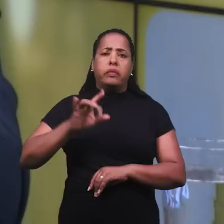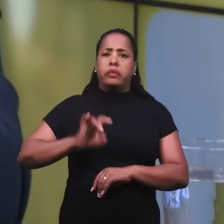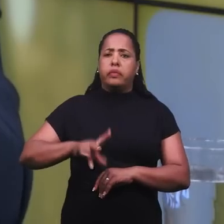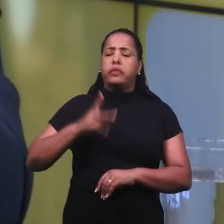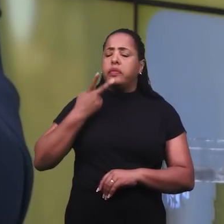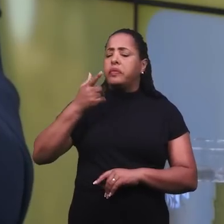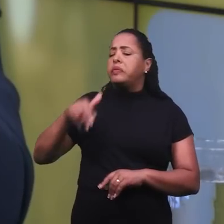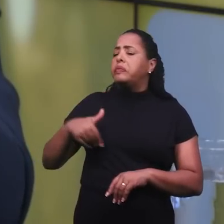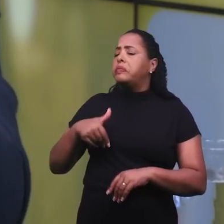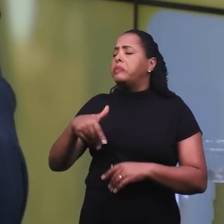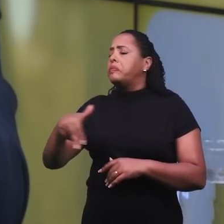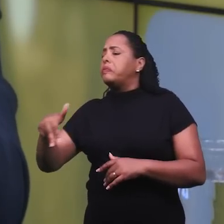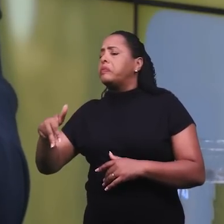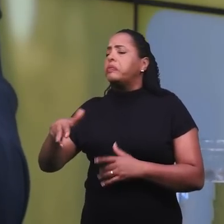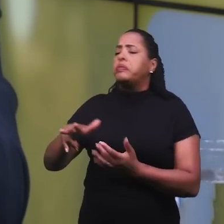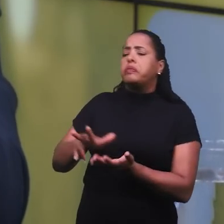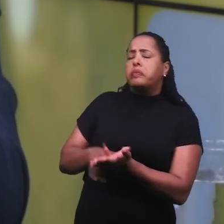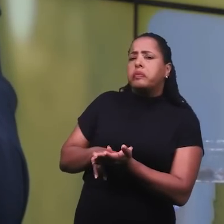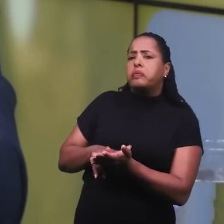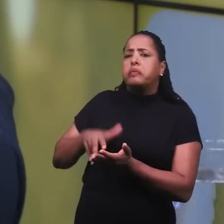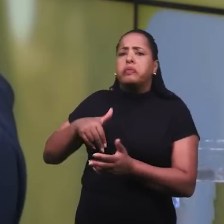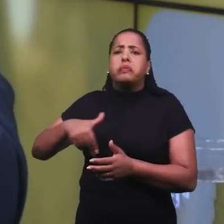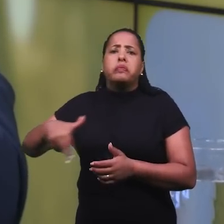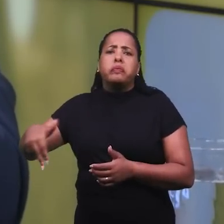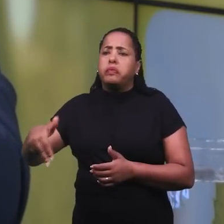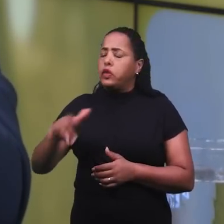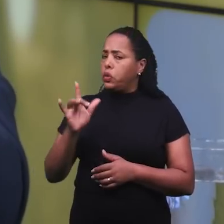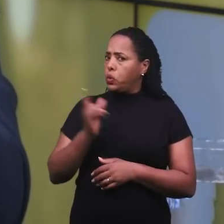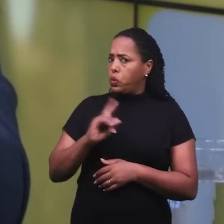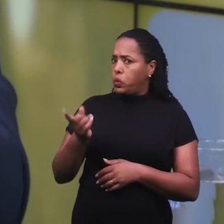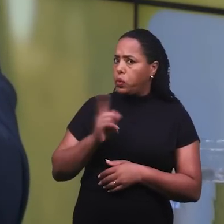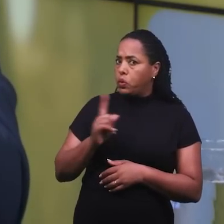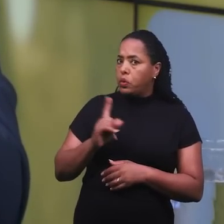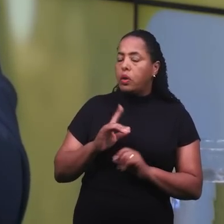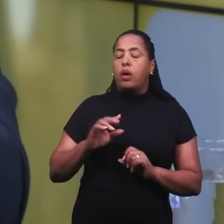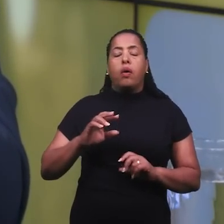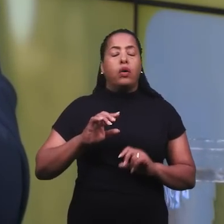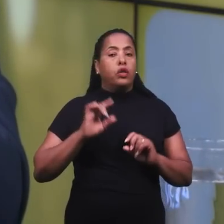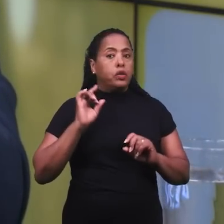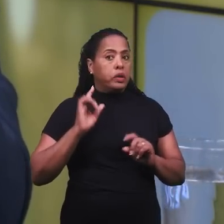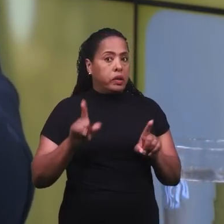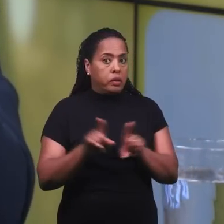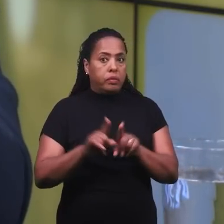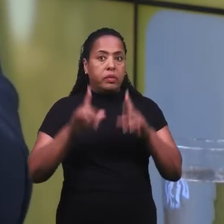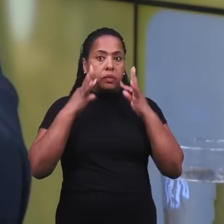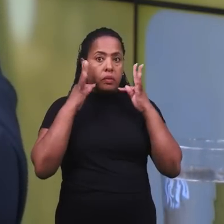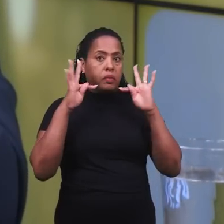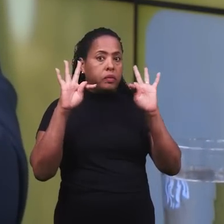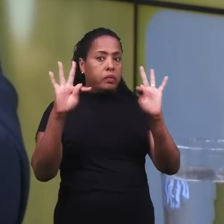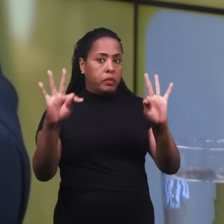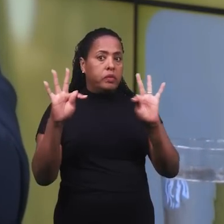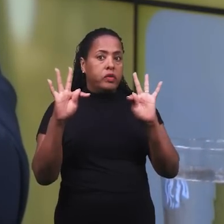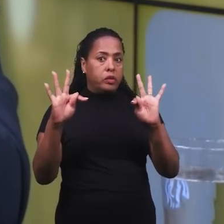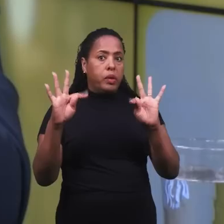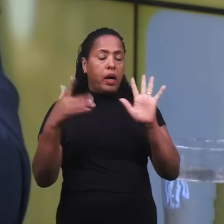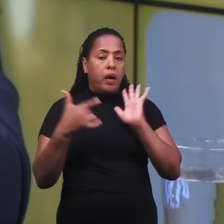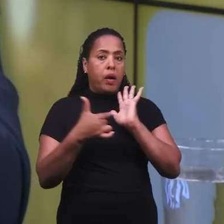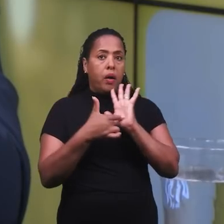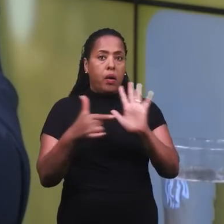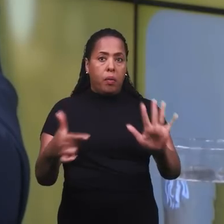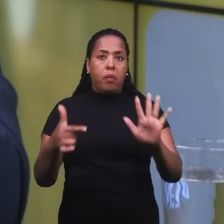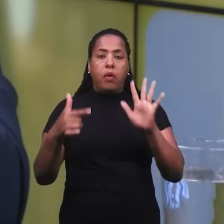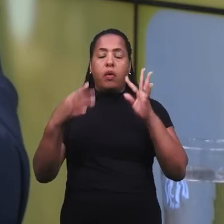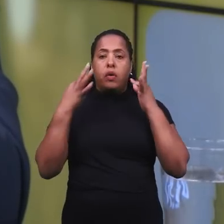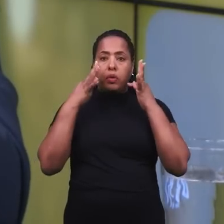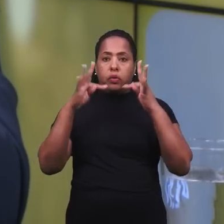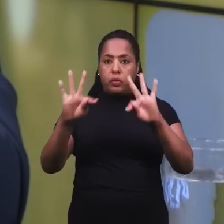falar andando, deitando, caminhando o tempo inteiro, mas era dando testemunho, ou seja, colocar a